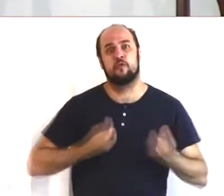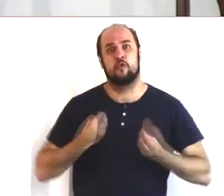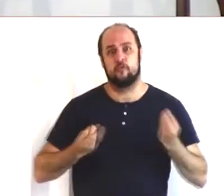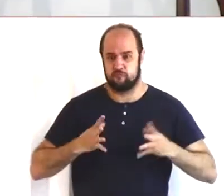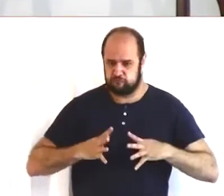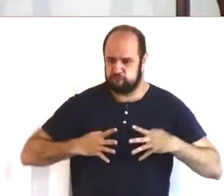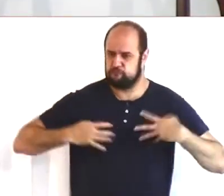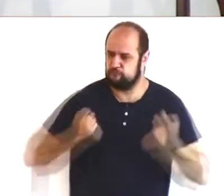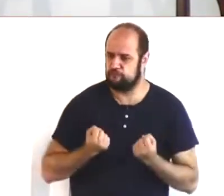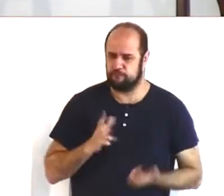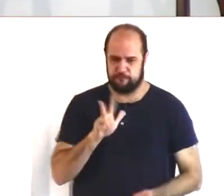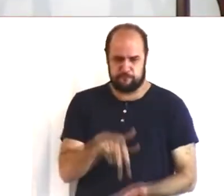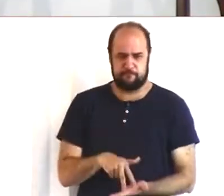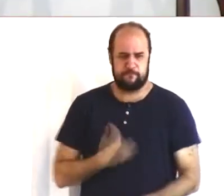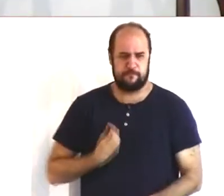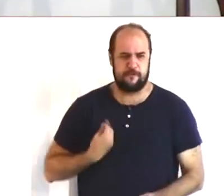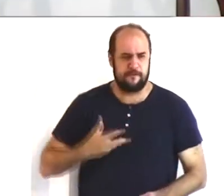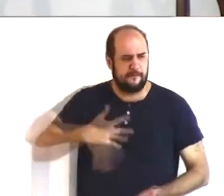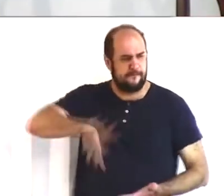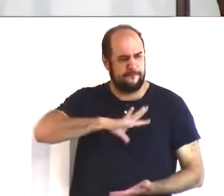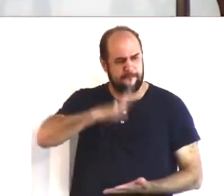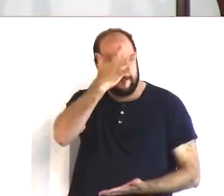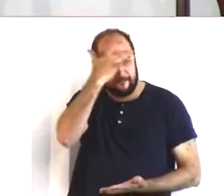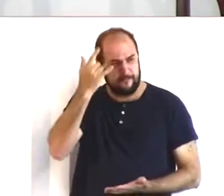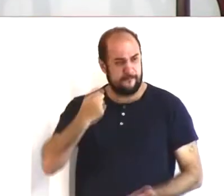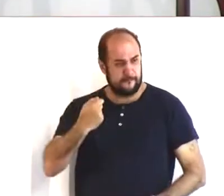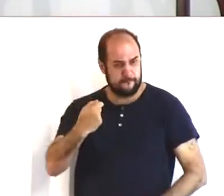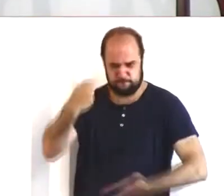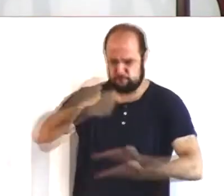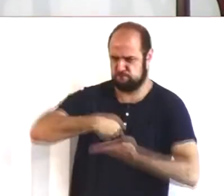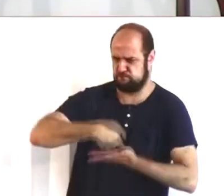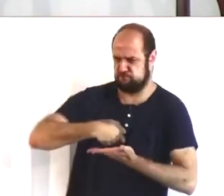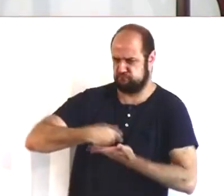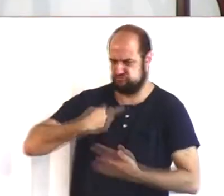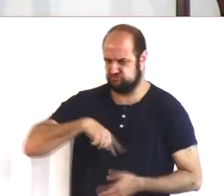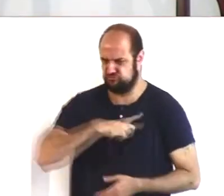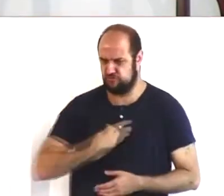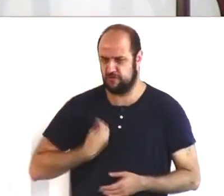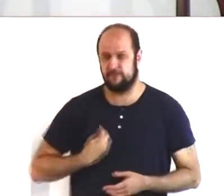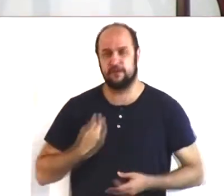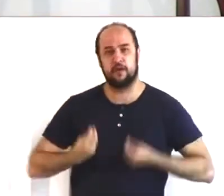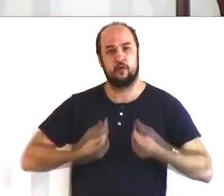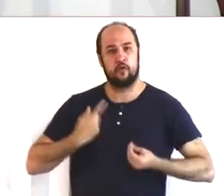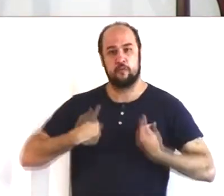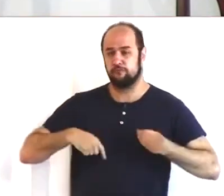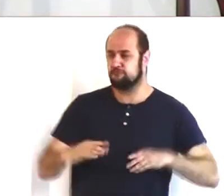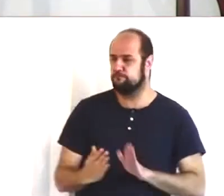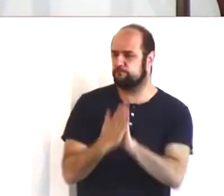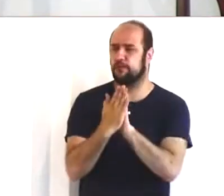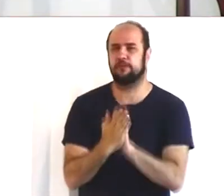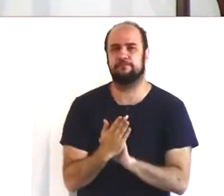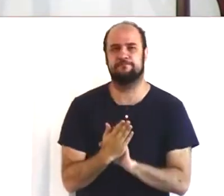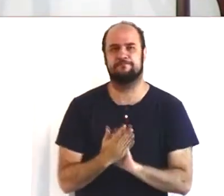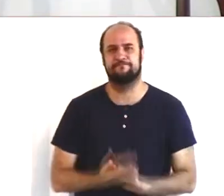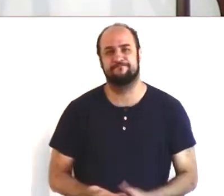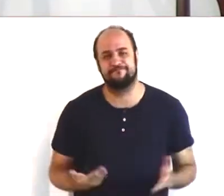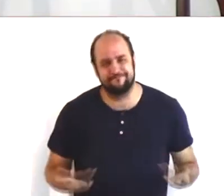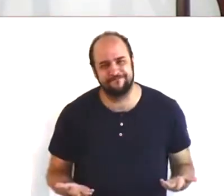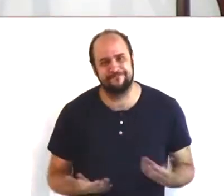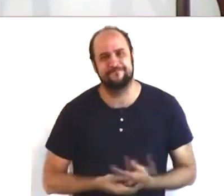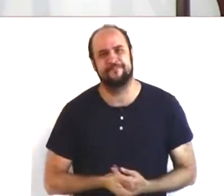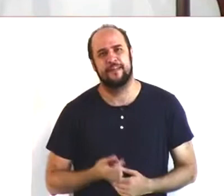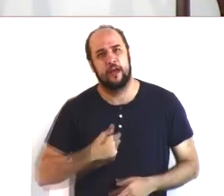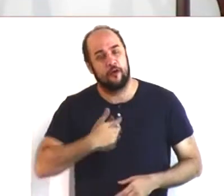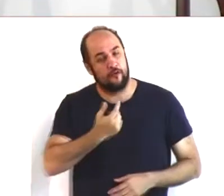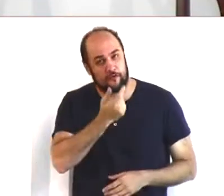reação adequada àquilo que nos é exigido, como ter uma percepção mais sábia. Meus irmãos, quando